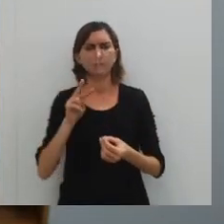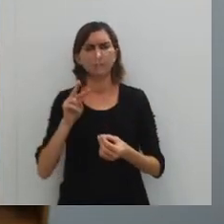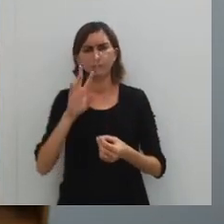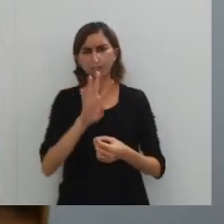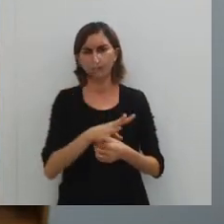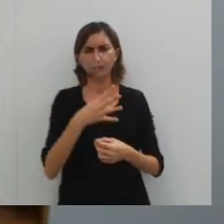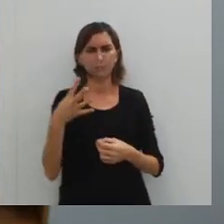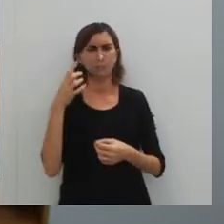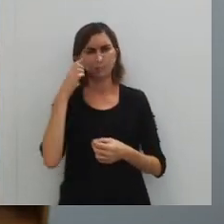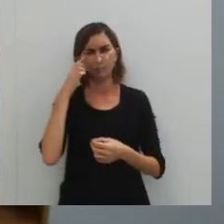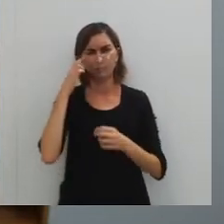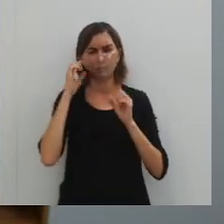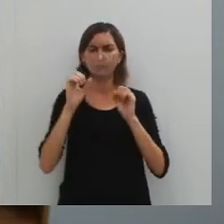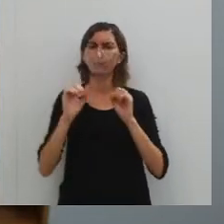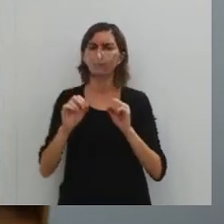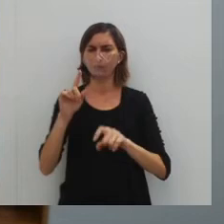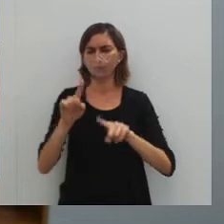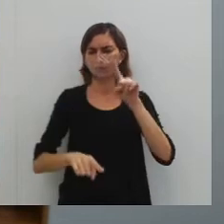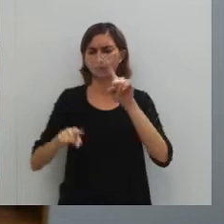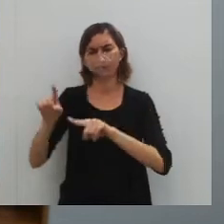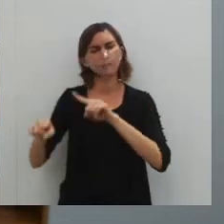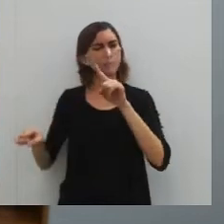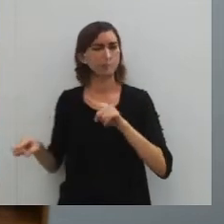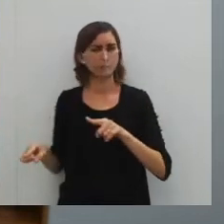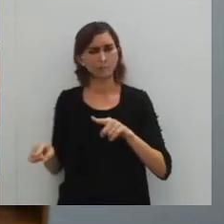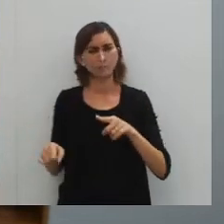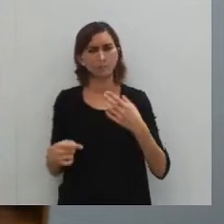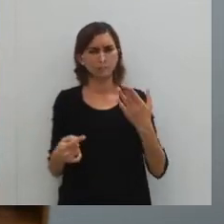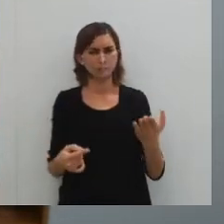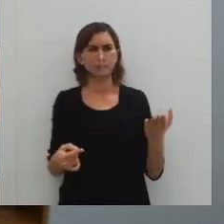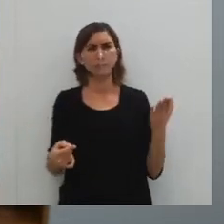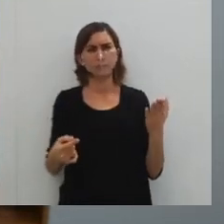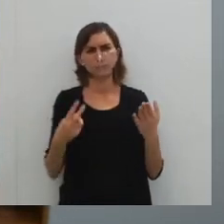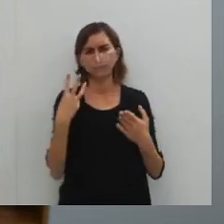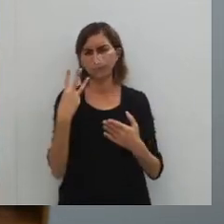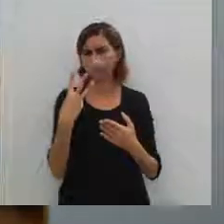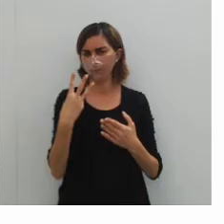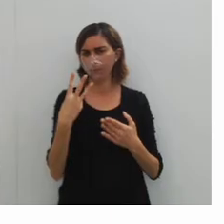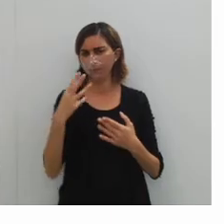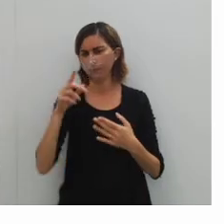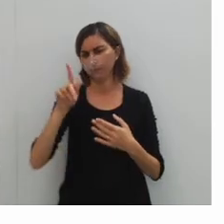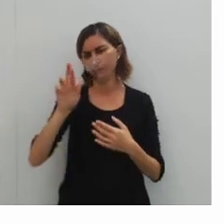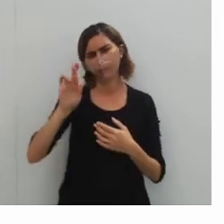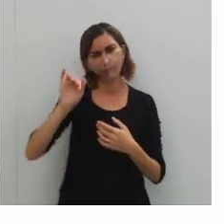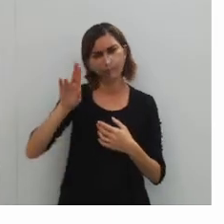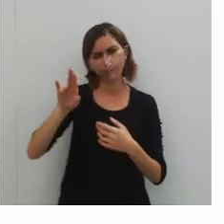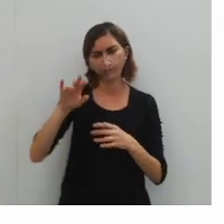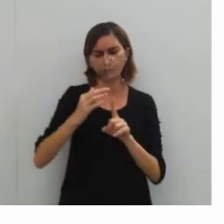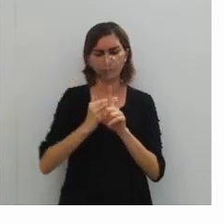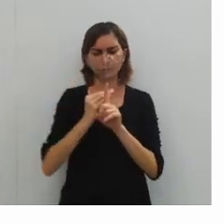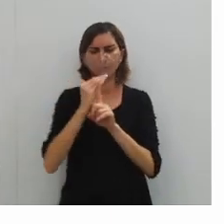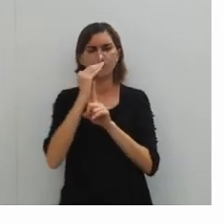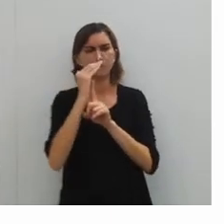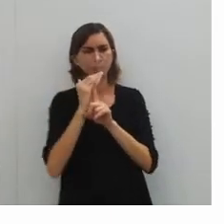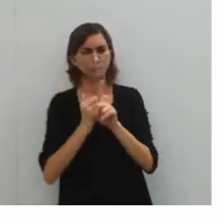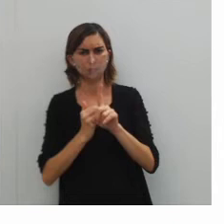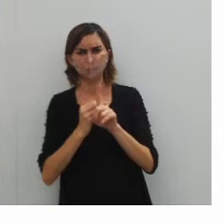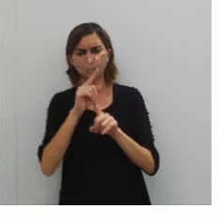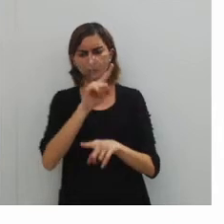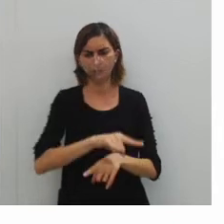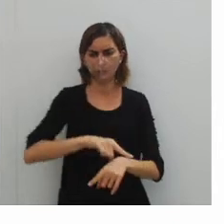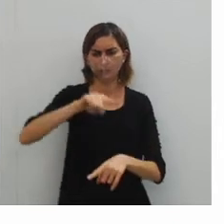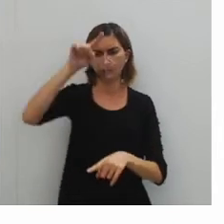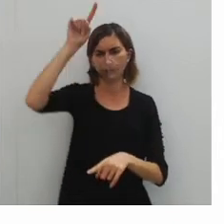gráfico. Então, podemos ter uma variação de cerca de 3 graus na temperatura de áreas